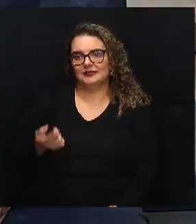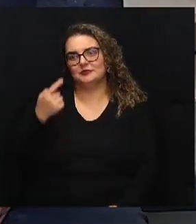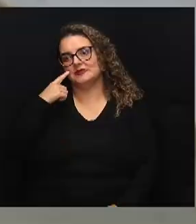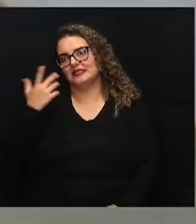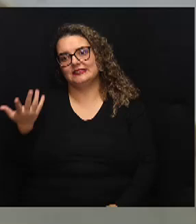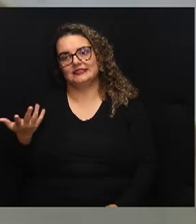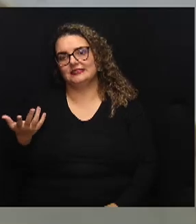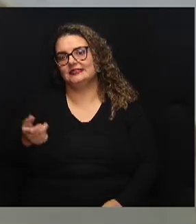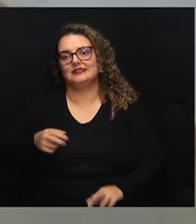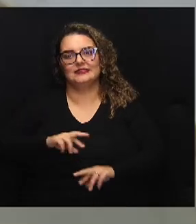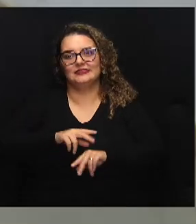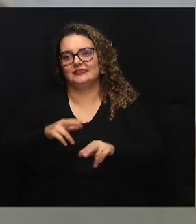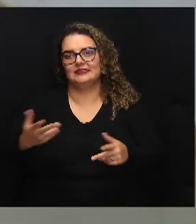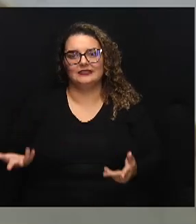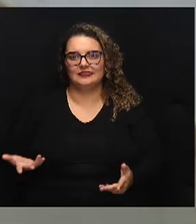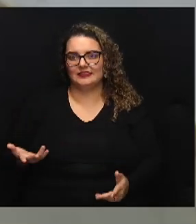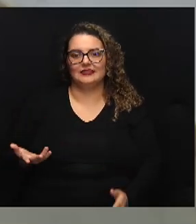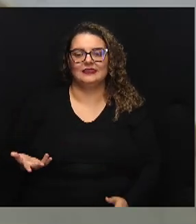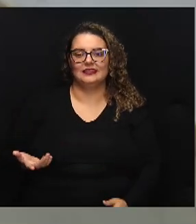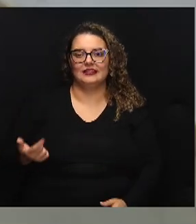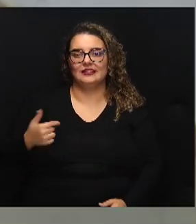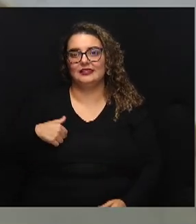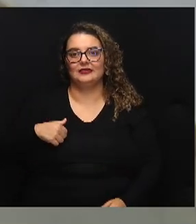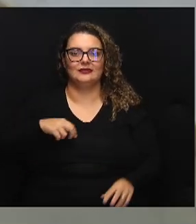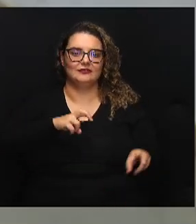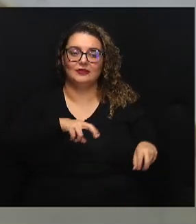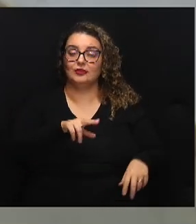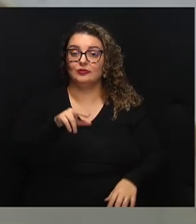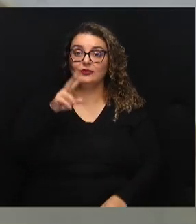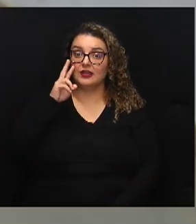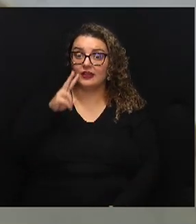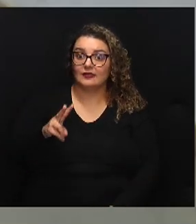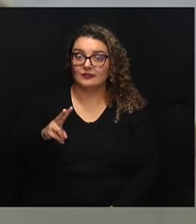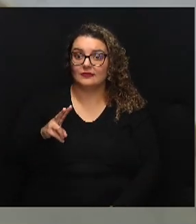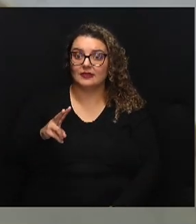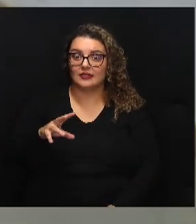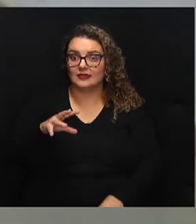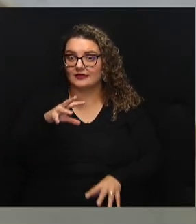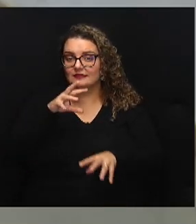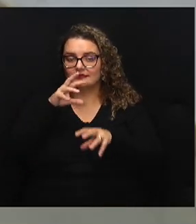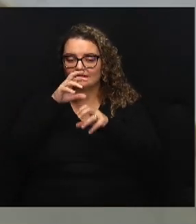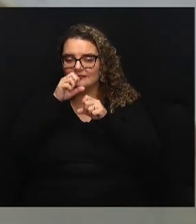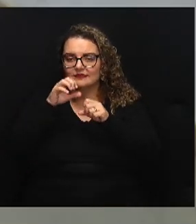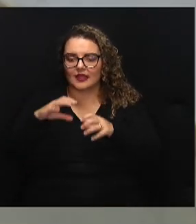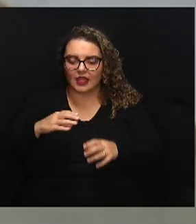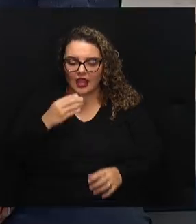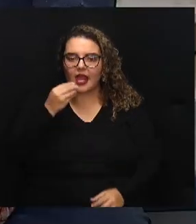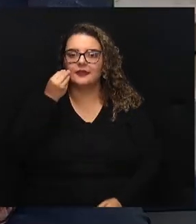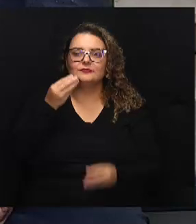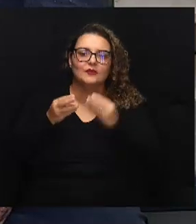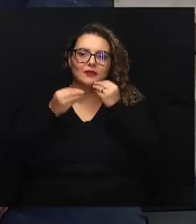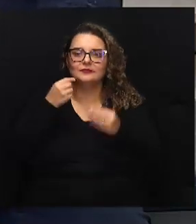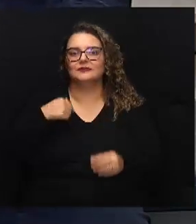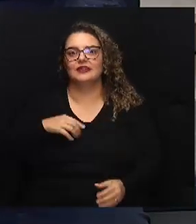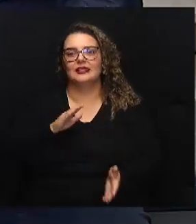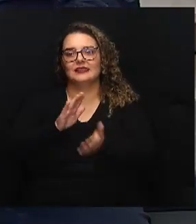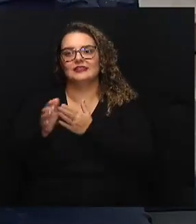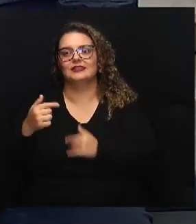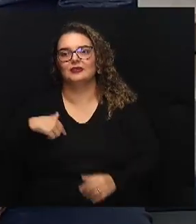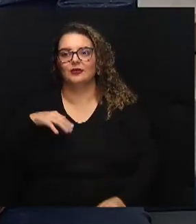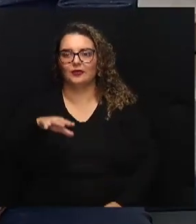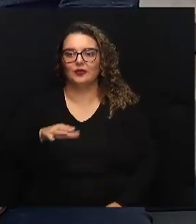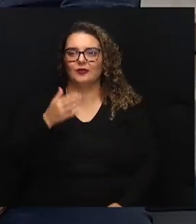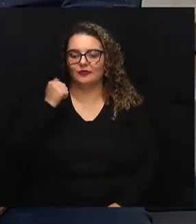existia só maçã argentina, importada, e eu da roça, nunca tinha visto, e aquele perfume, quando ela saía, ela comia as cascas. Caramba! Então, isso foi